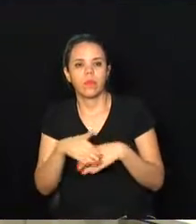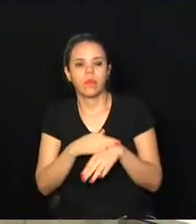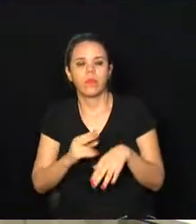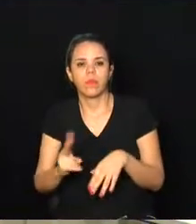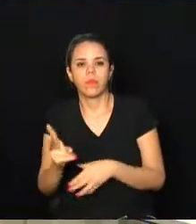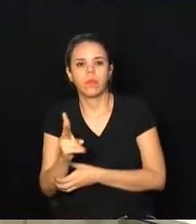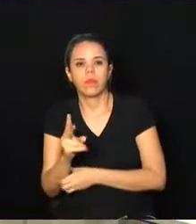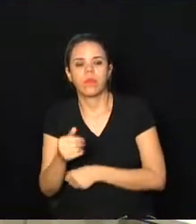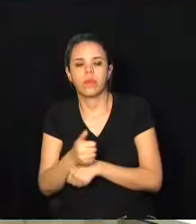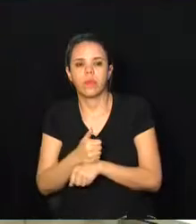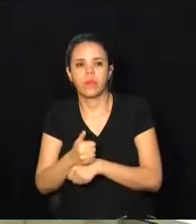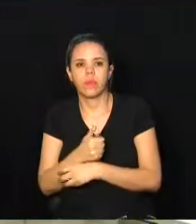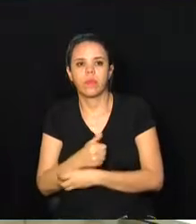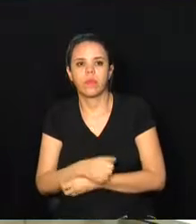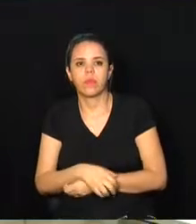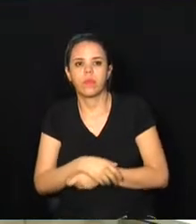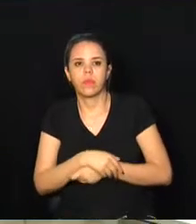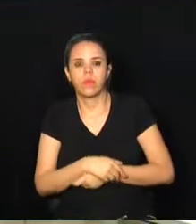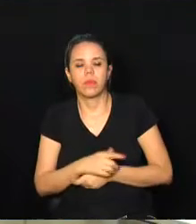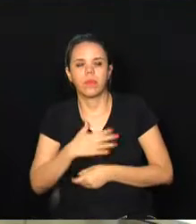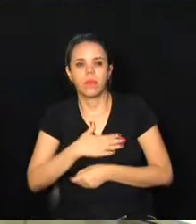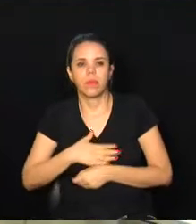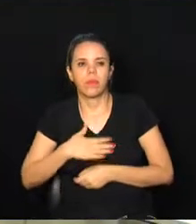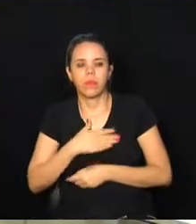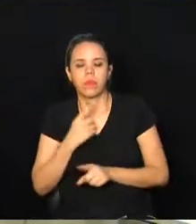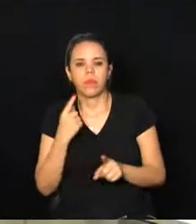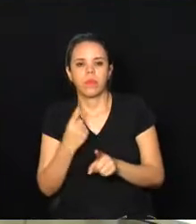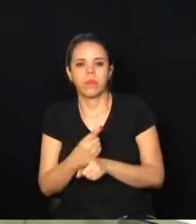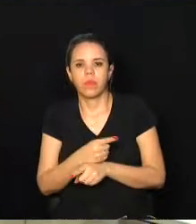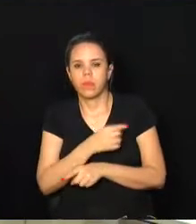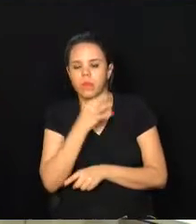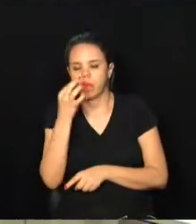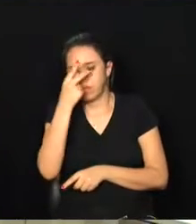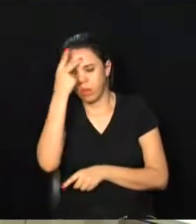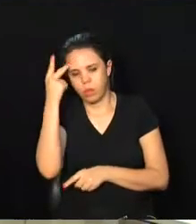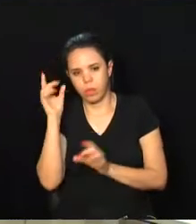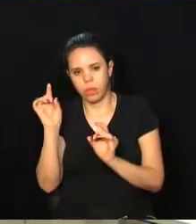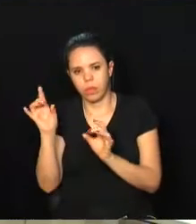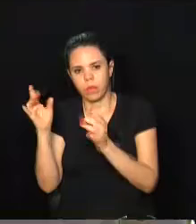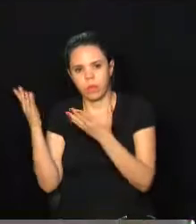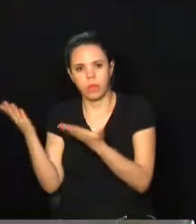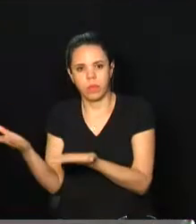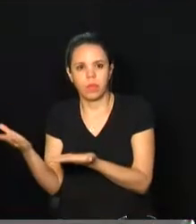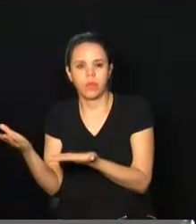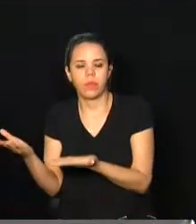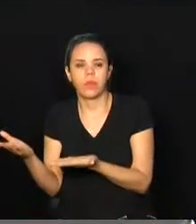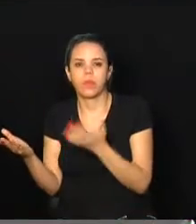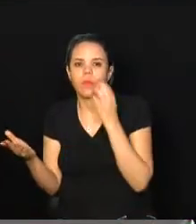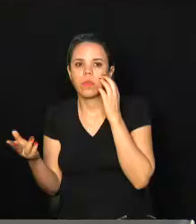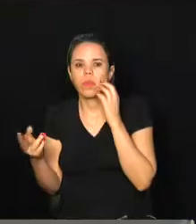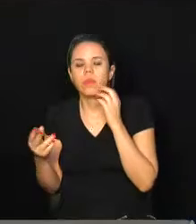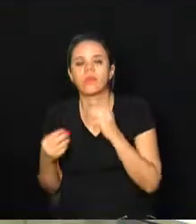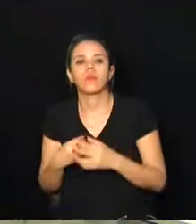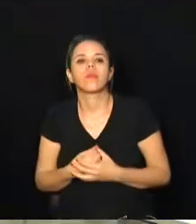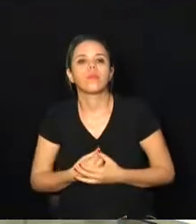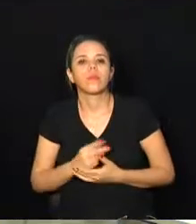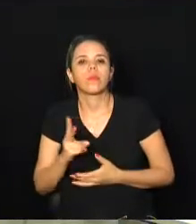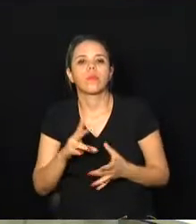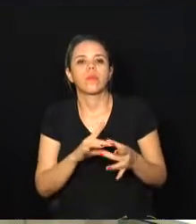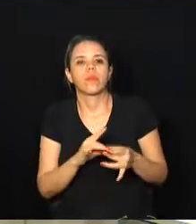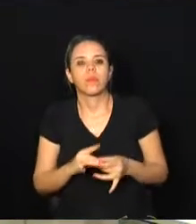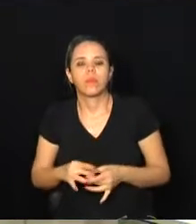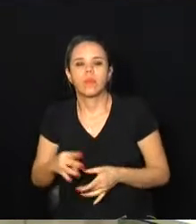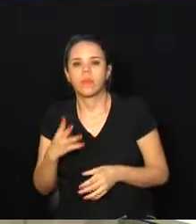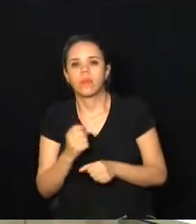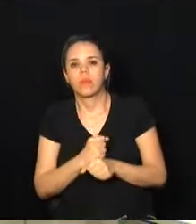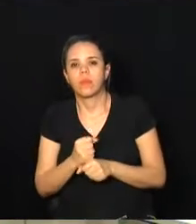continuar na profissão aí, né, e ter o prazer de encontrar figuras aí históricas. Pegando um gancho nesses 40